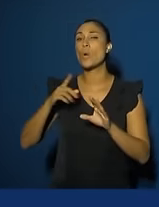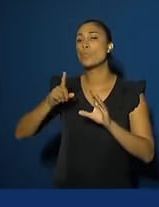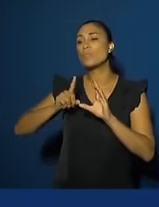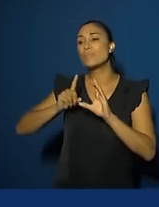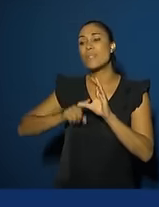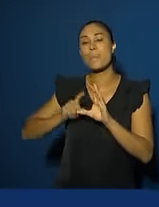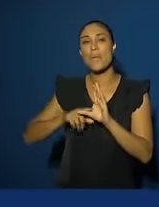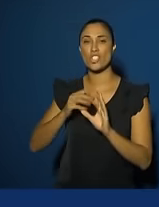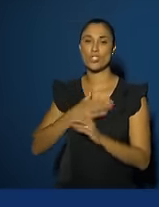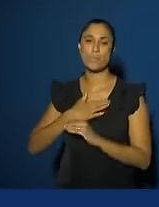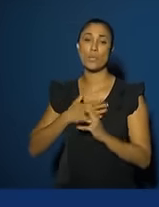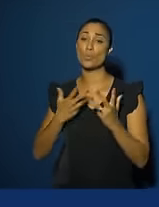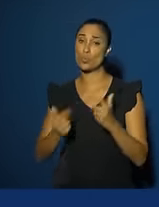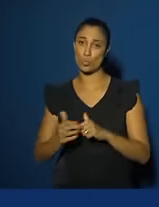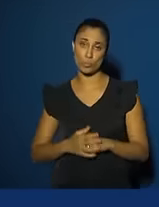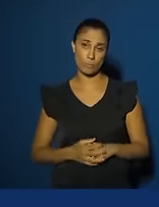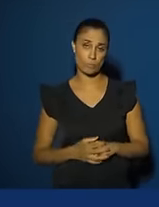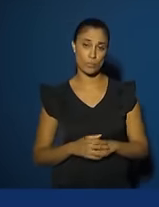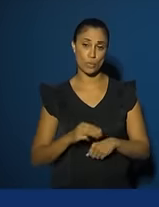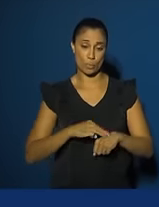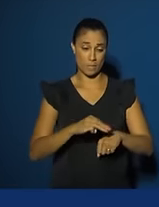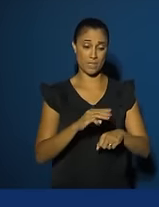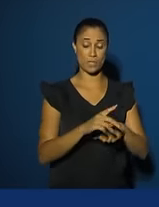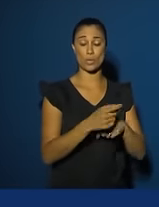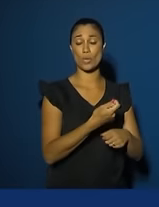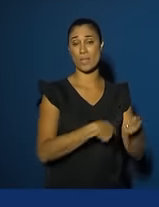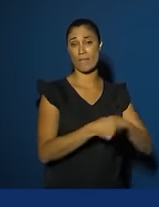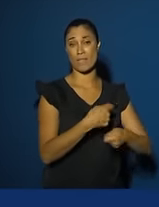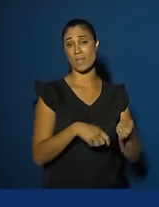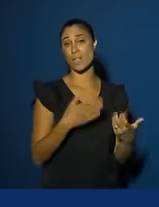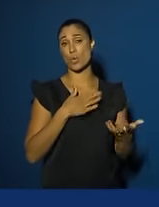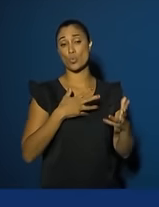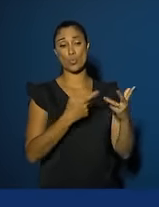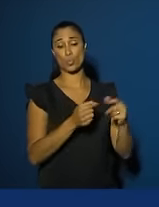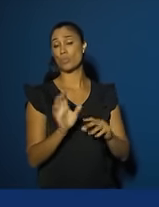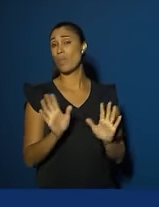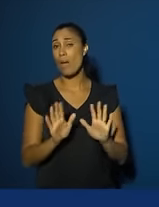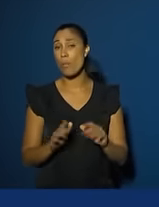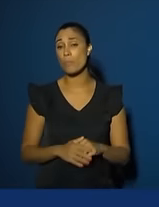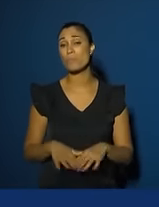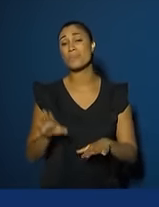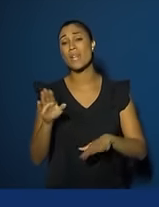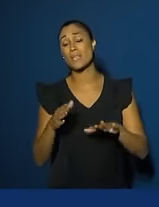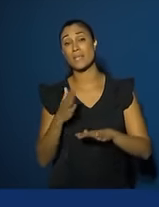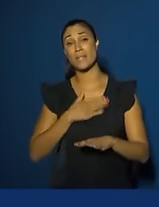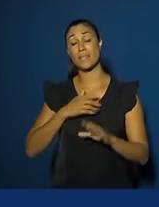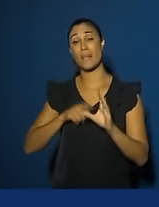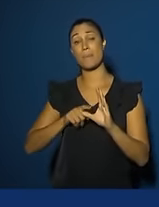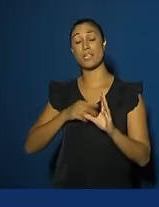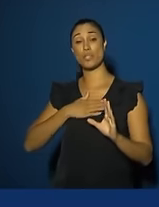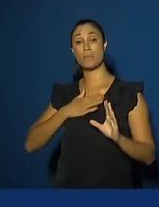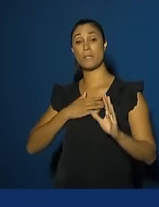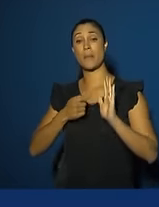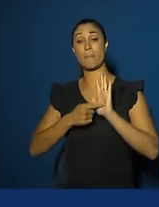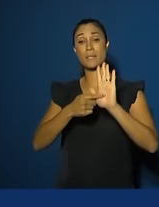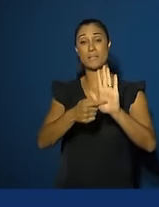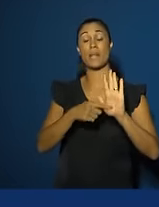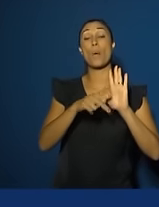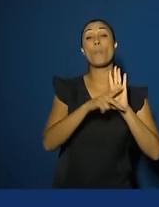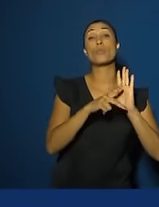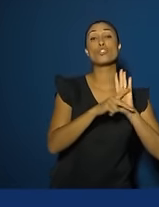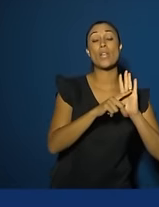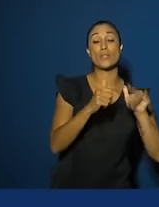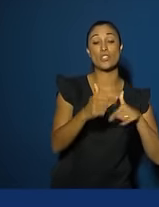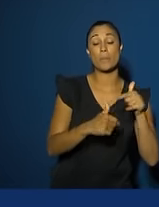Ministro da Fazenda tudo depende do Ministro da Fazenda colocar apresentar um um plano de trabalho